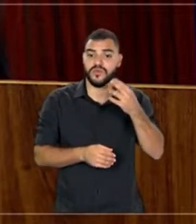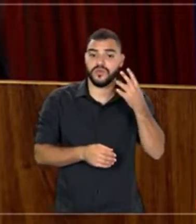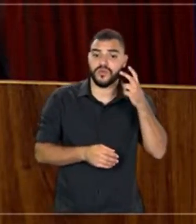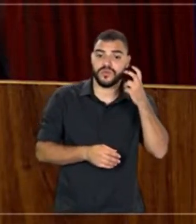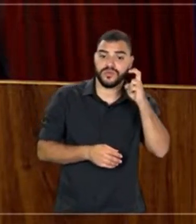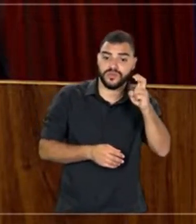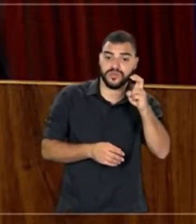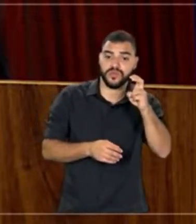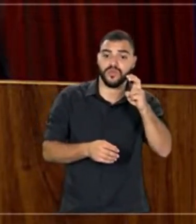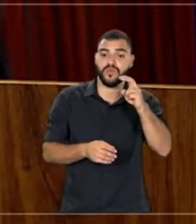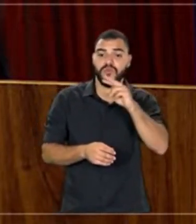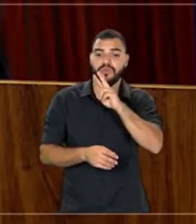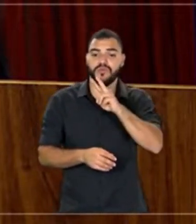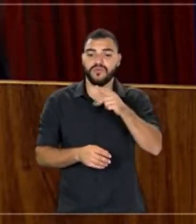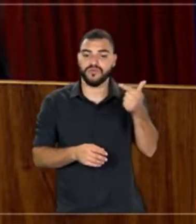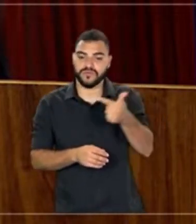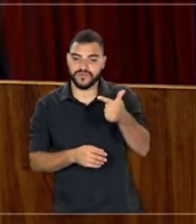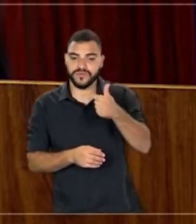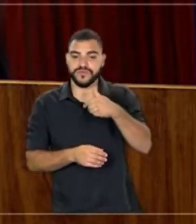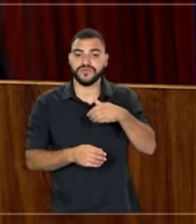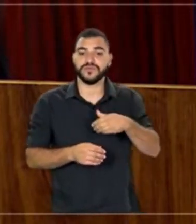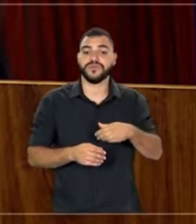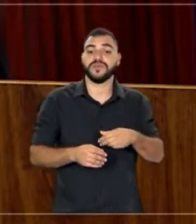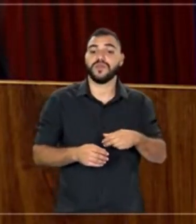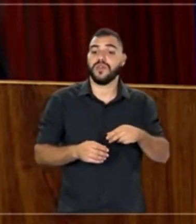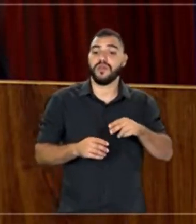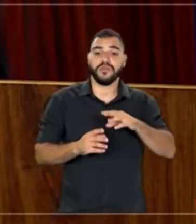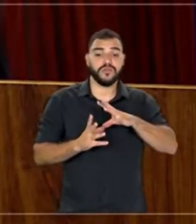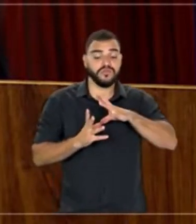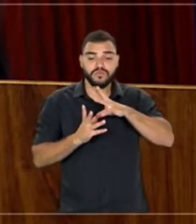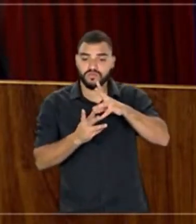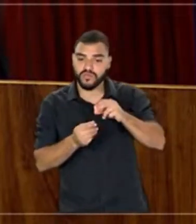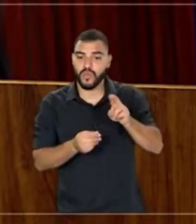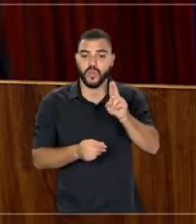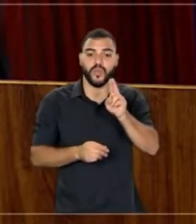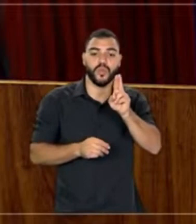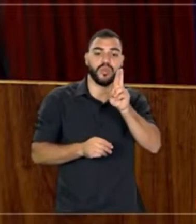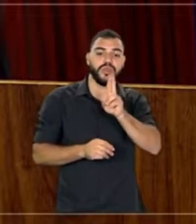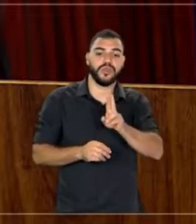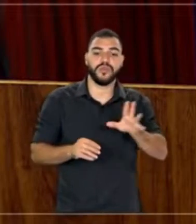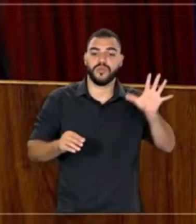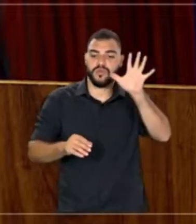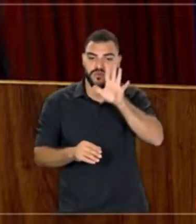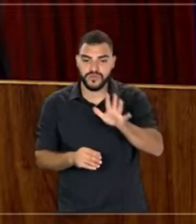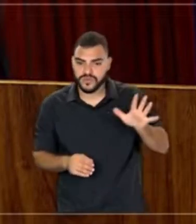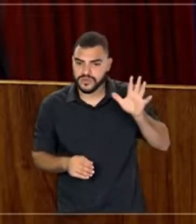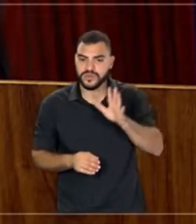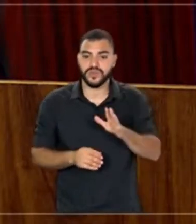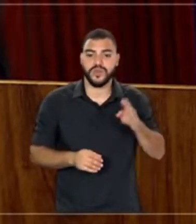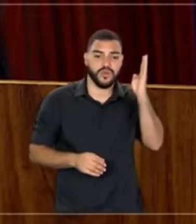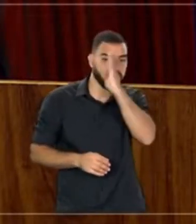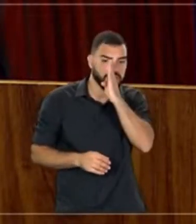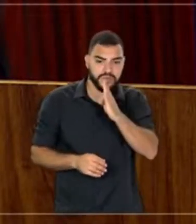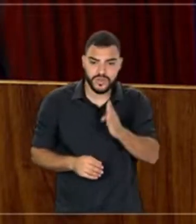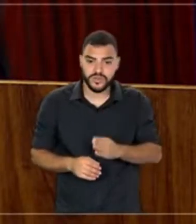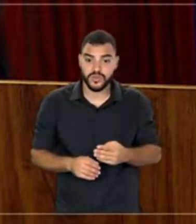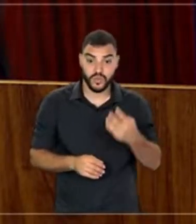voto direto, secreto, universal e periódico. Sendo que